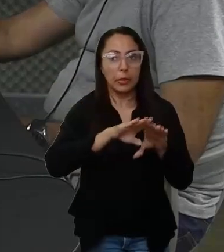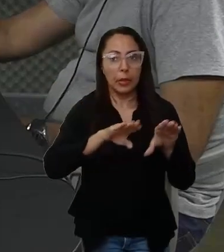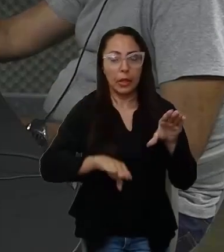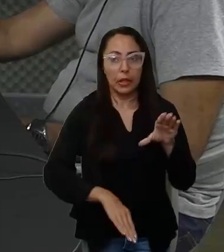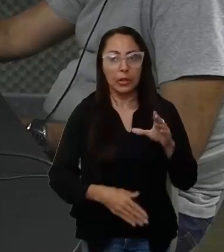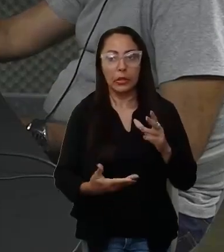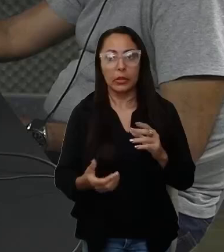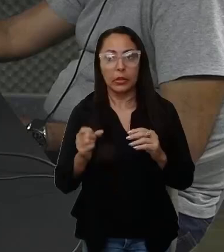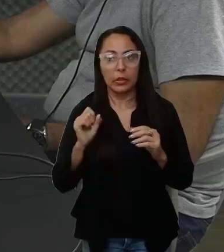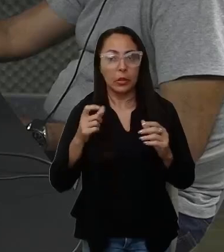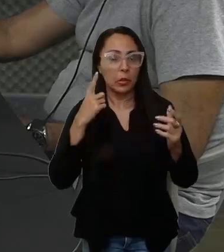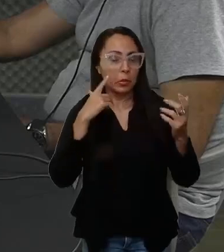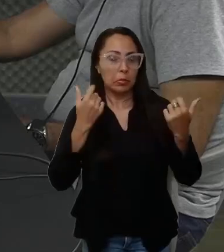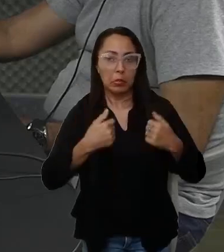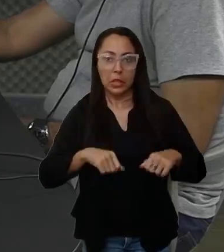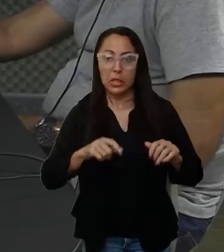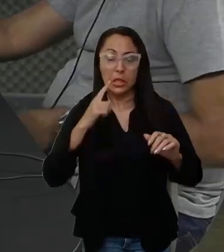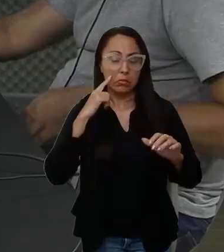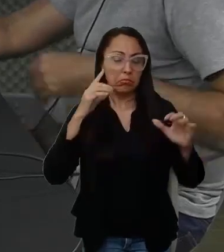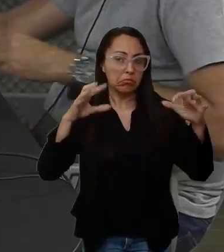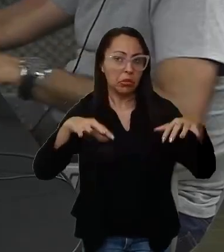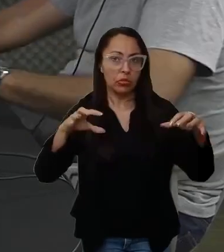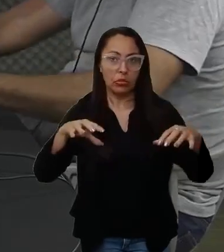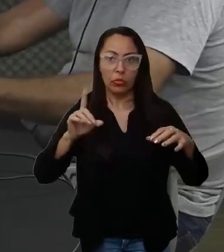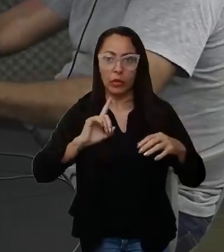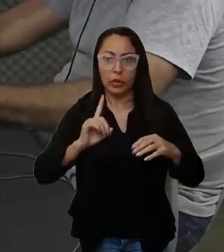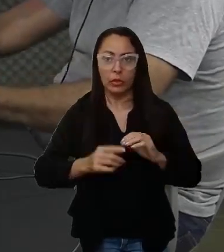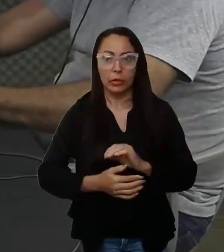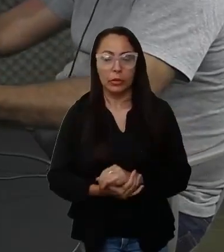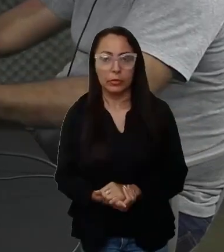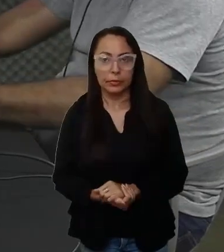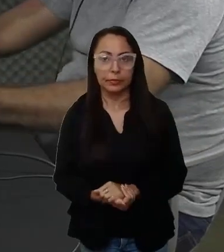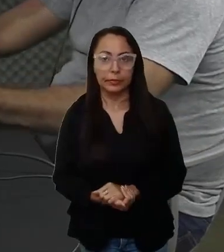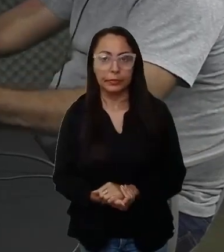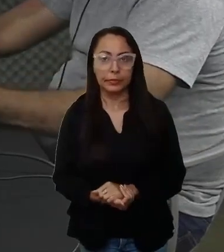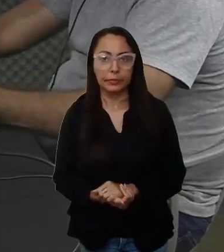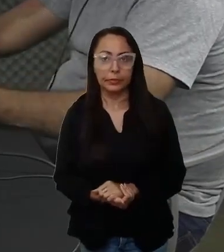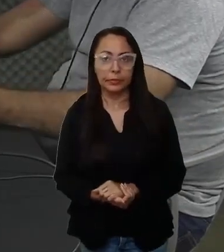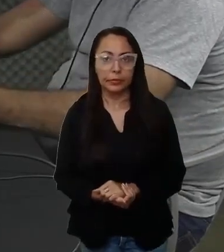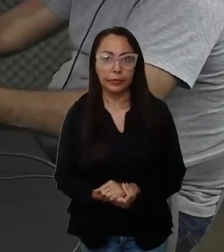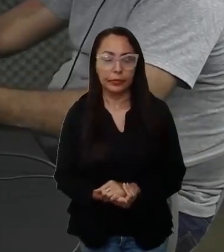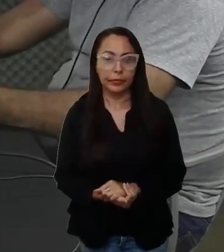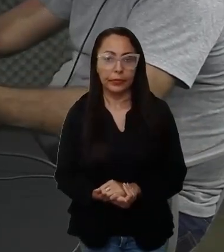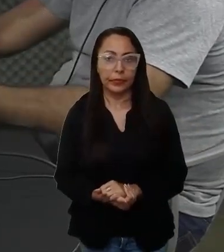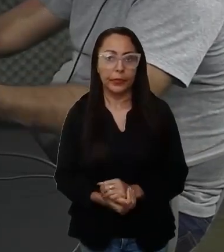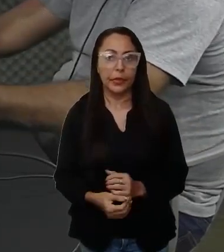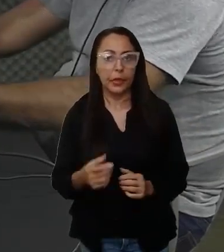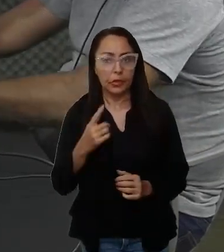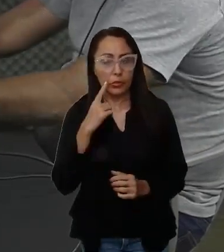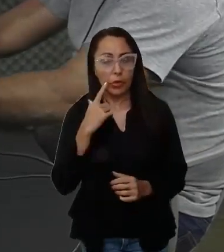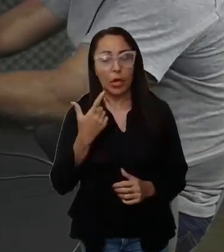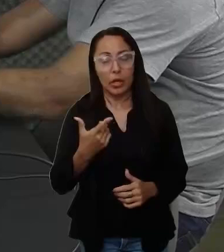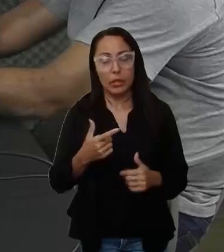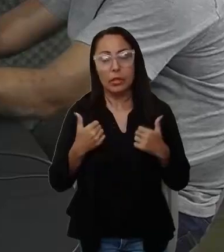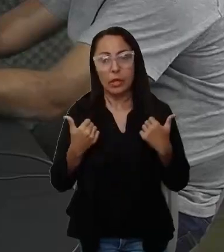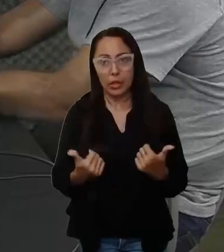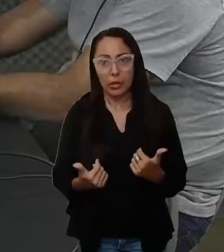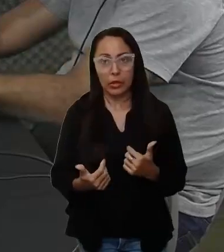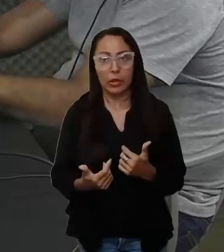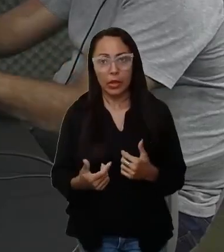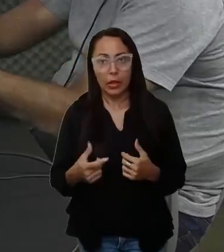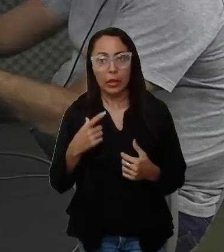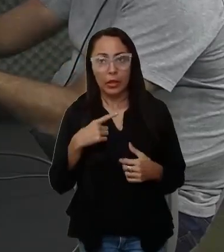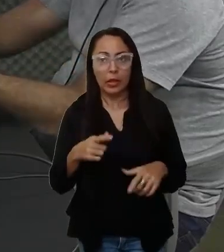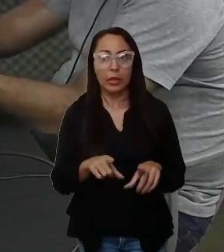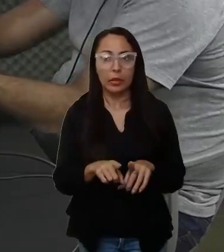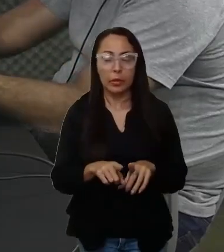Você agora não precisa nem mais ter chuva para ter alagamento por causa da maré. Isso já é um efeito. E você também tem a